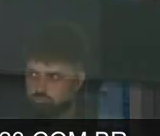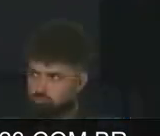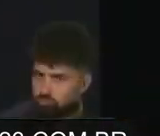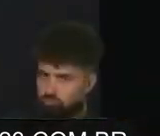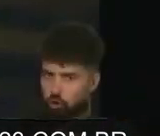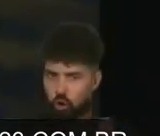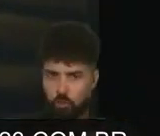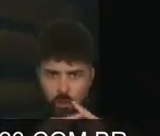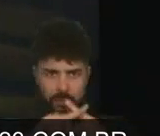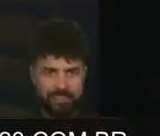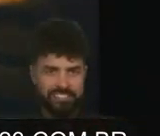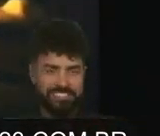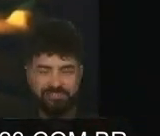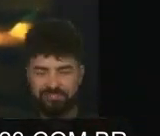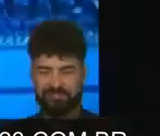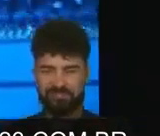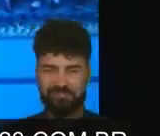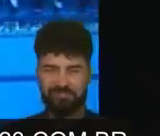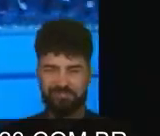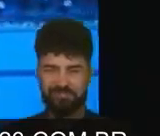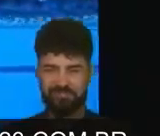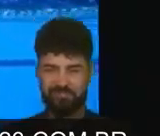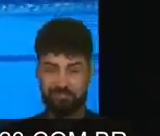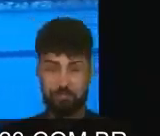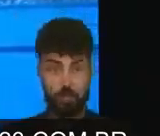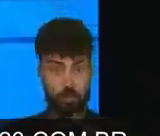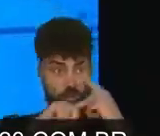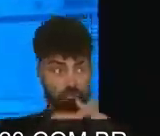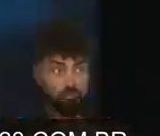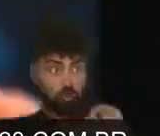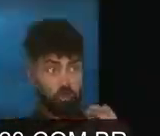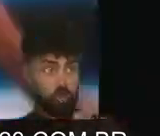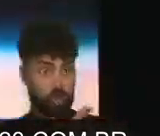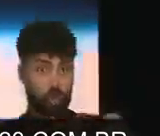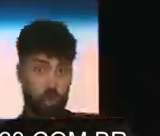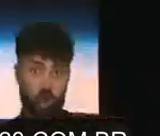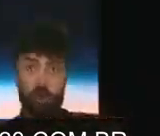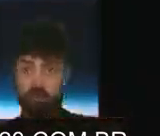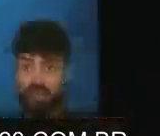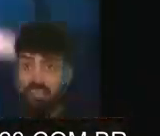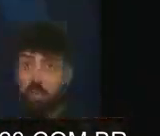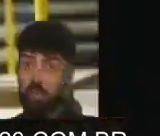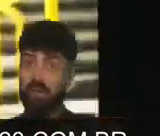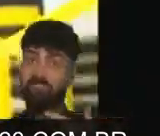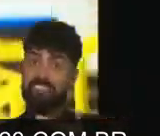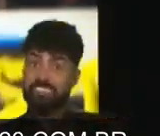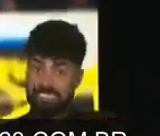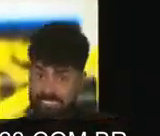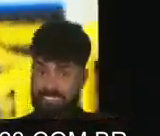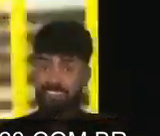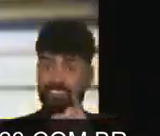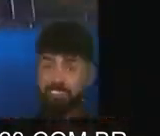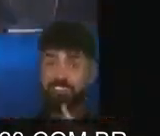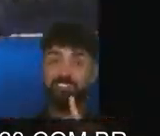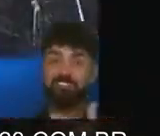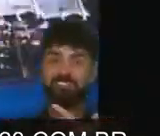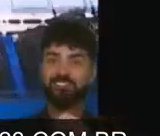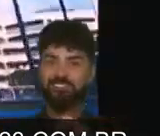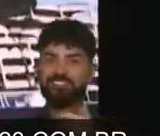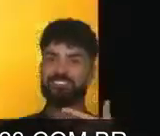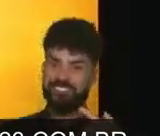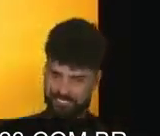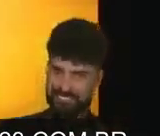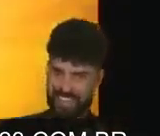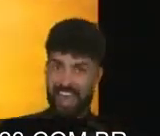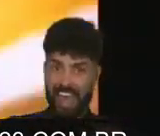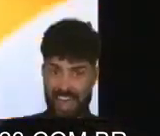olhada os jogos de Paris começam em 26 de julho de 2024 daqui